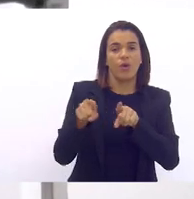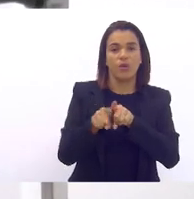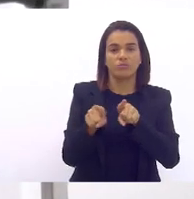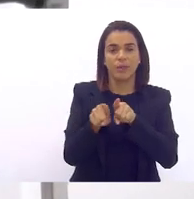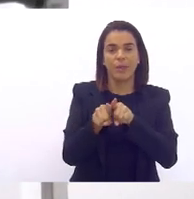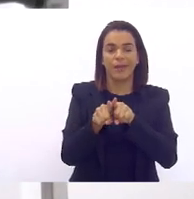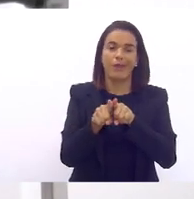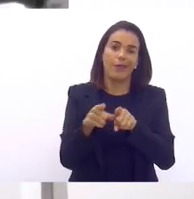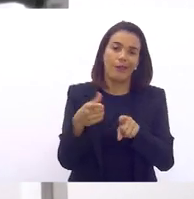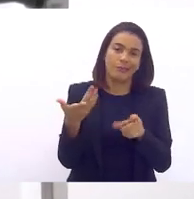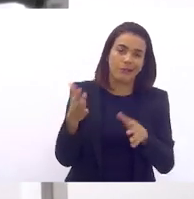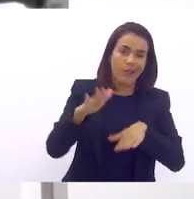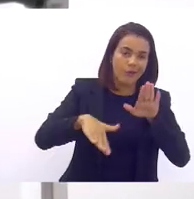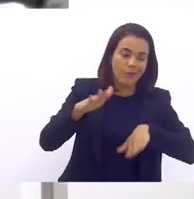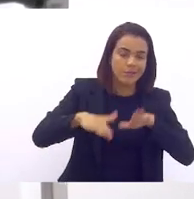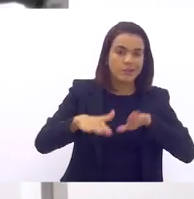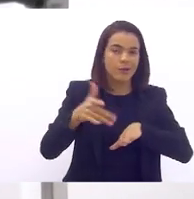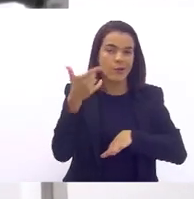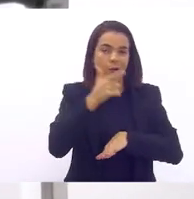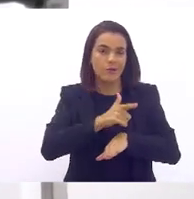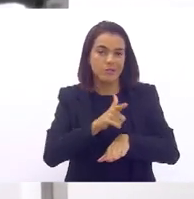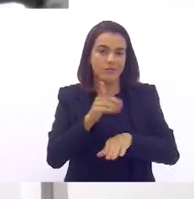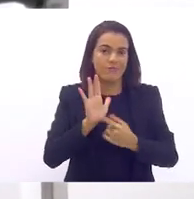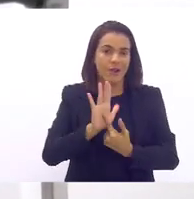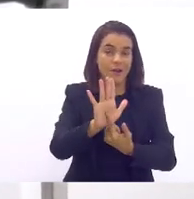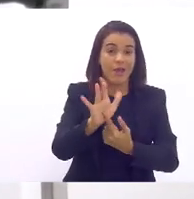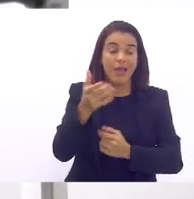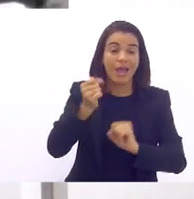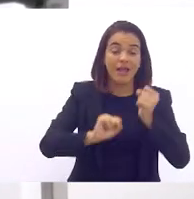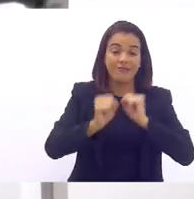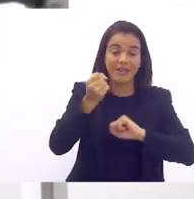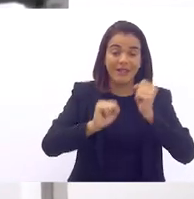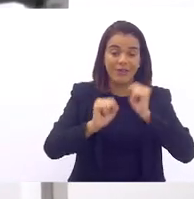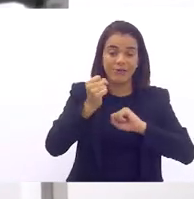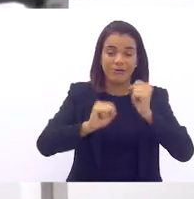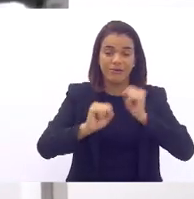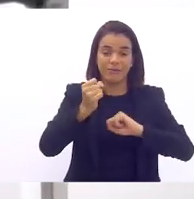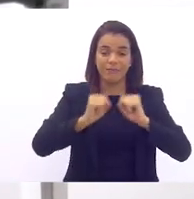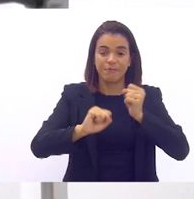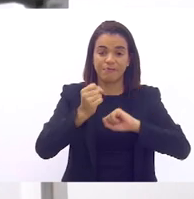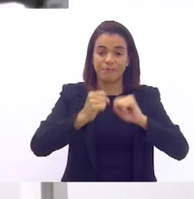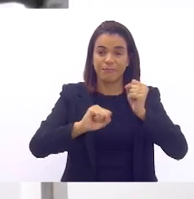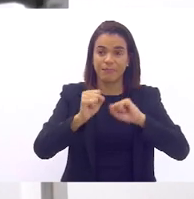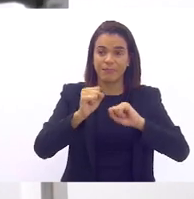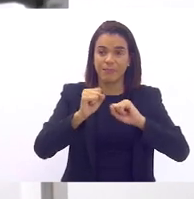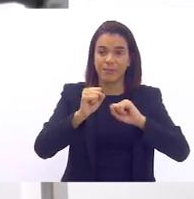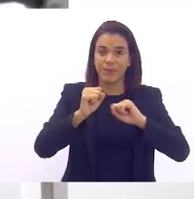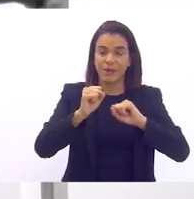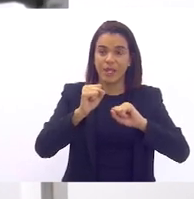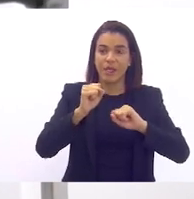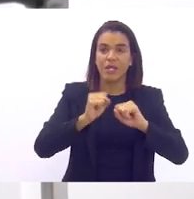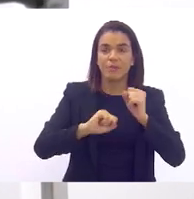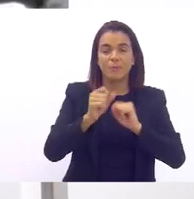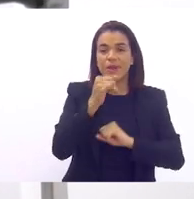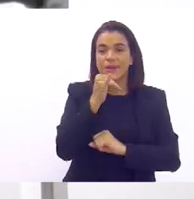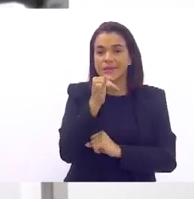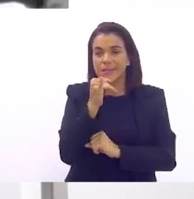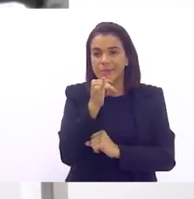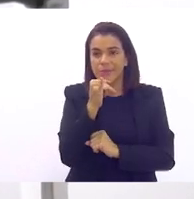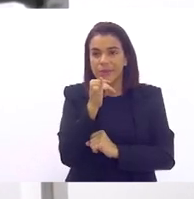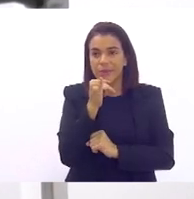precisão pros outros produtos que a Fiocruz produziu durante a pandemia mas seguramente nos testes moleculares que a gente